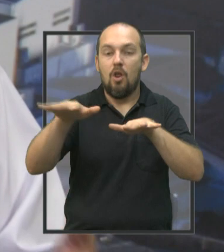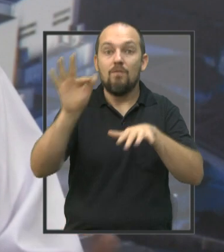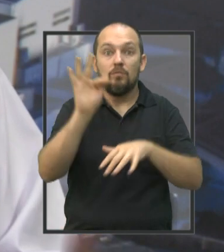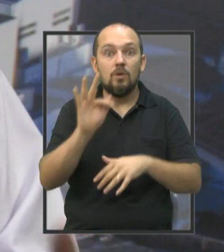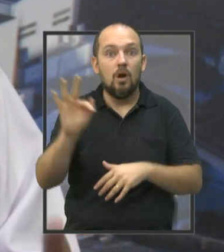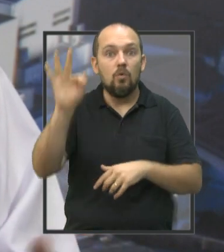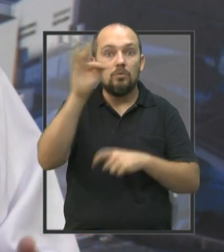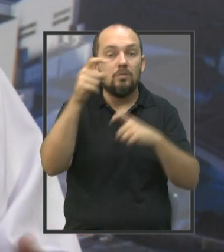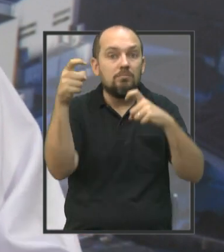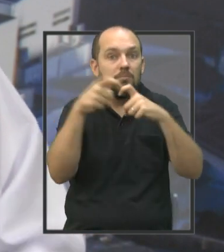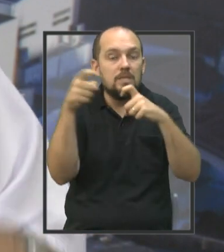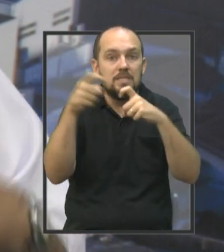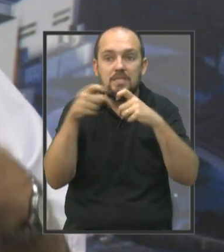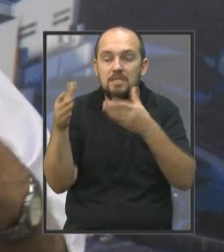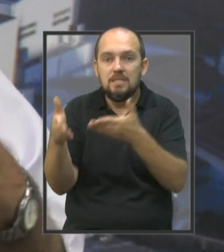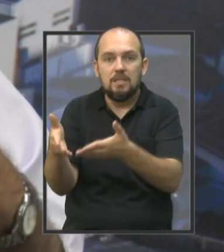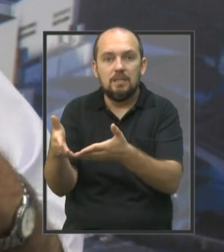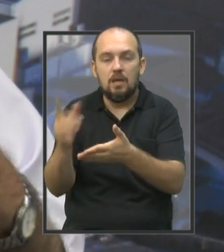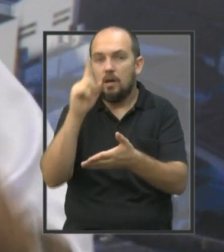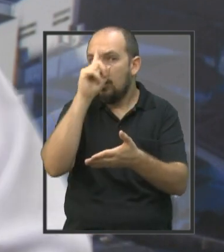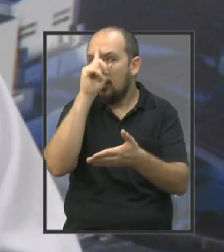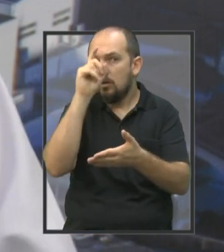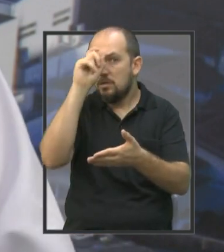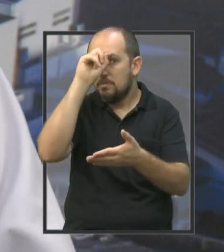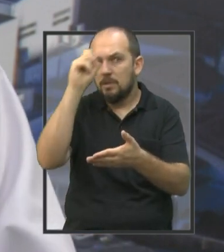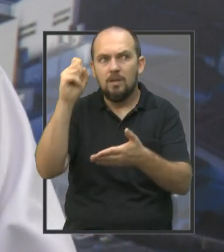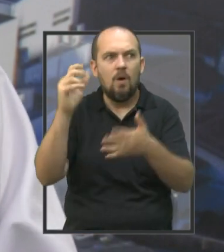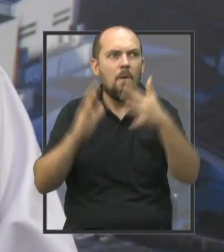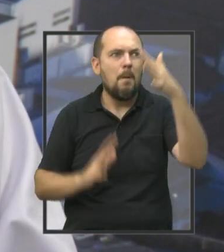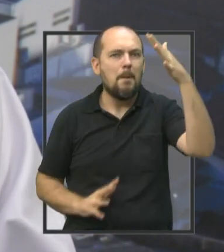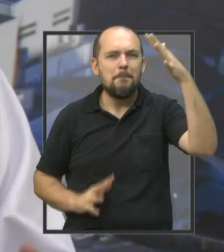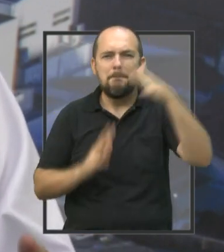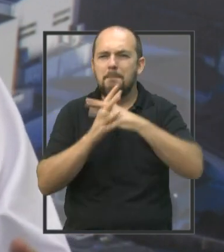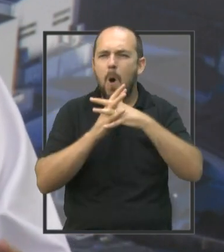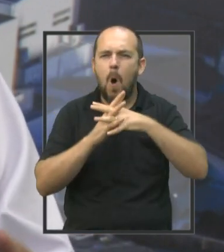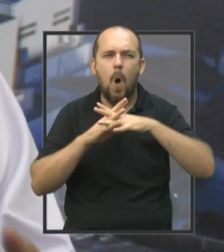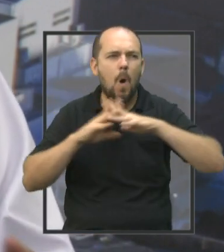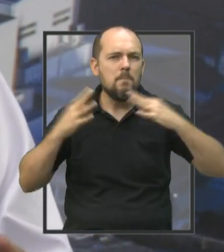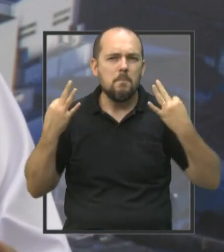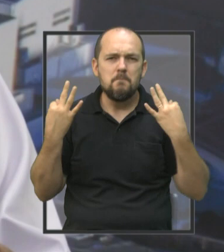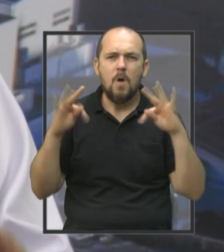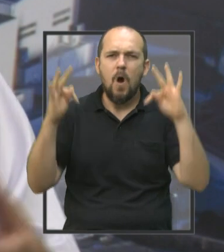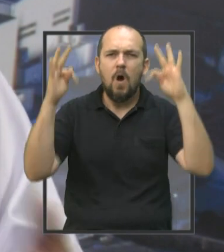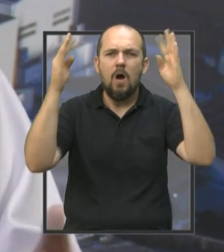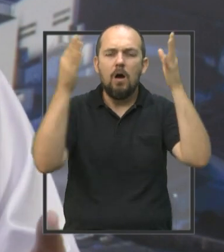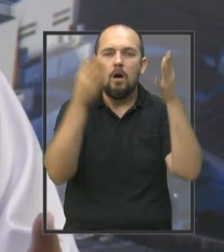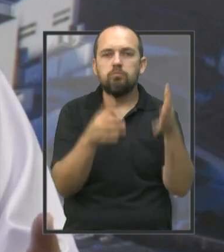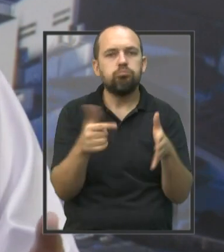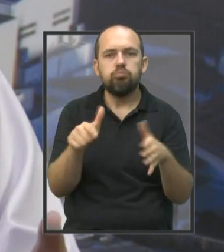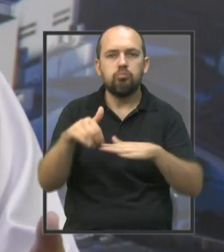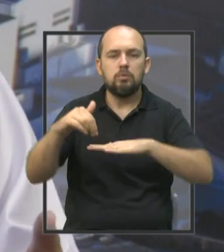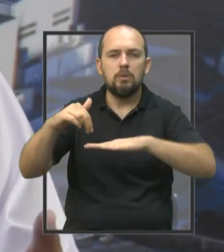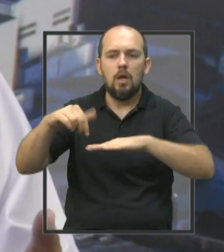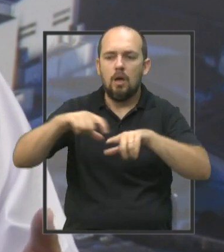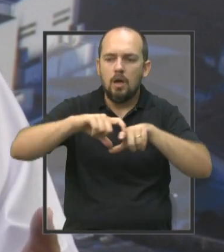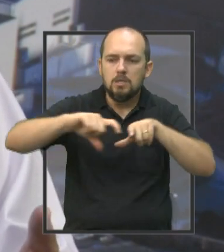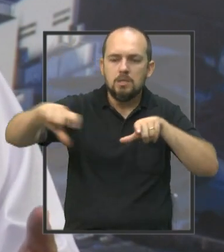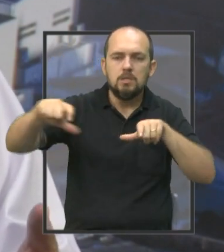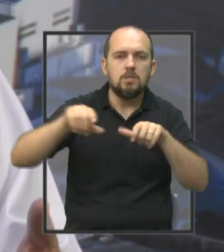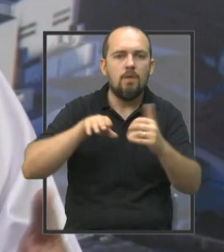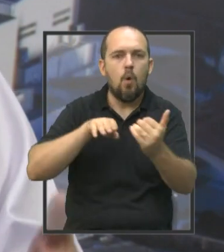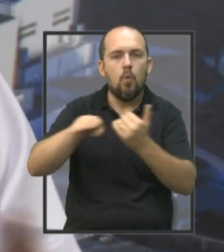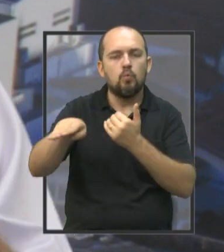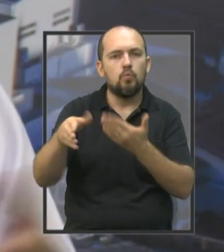de medicina, gente. E um hospital de primeira linha. Então, o município tem que olhar com bons olhos isso